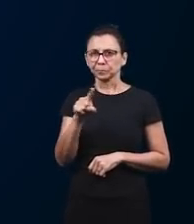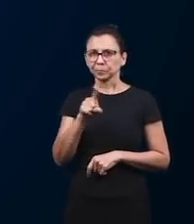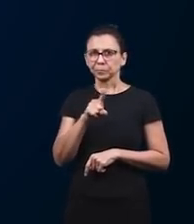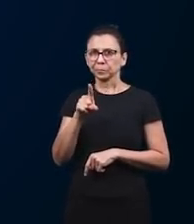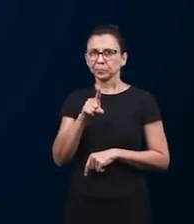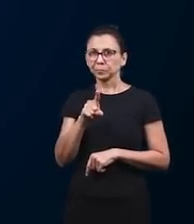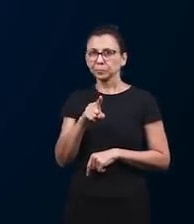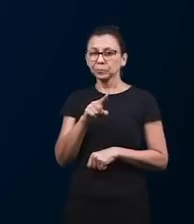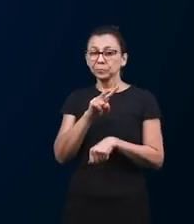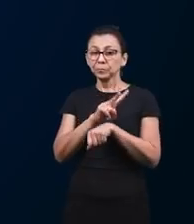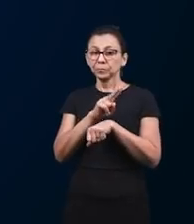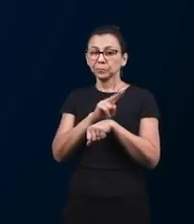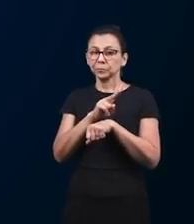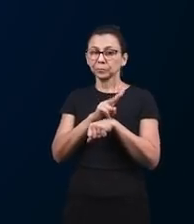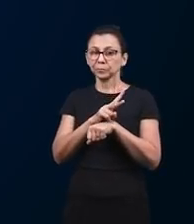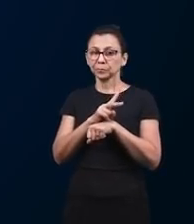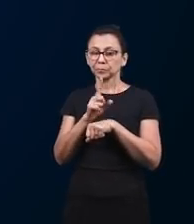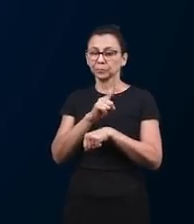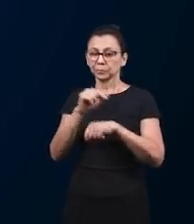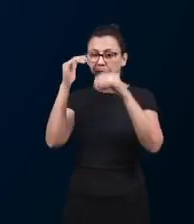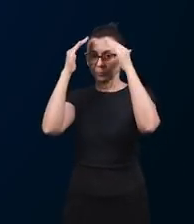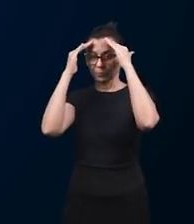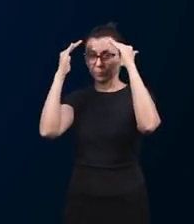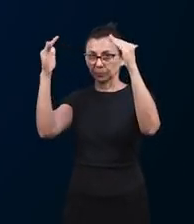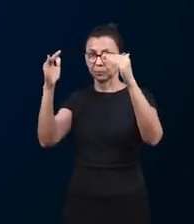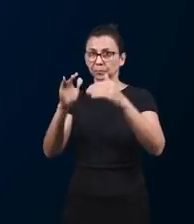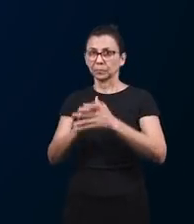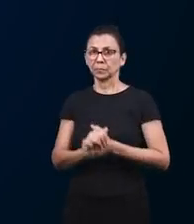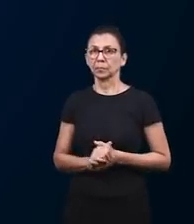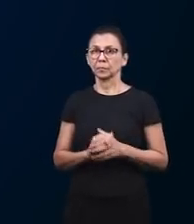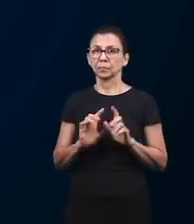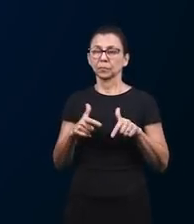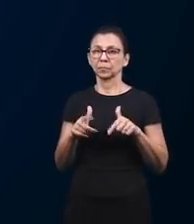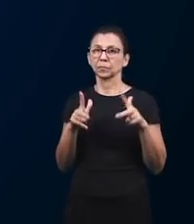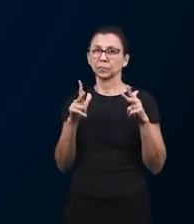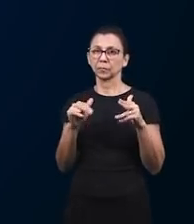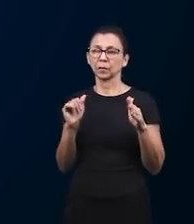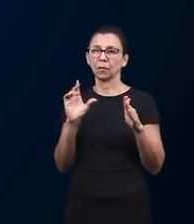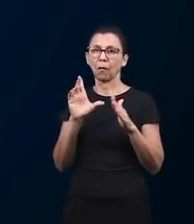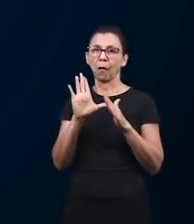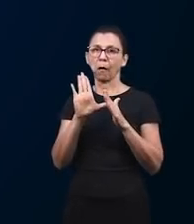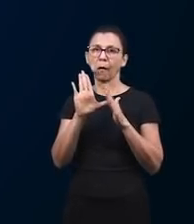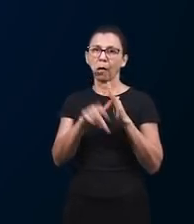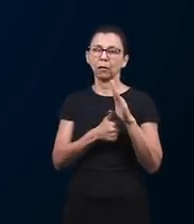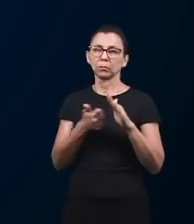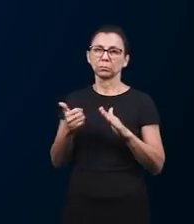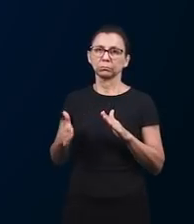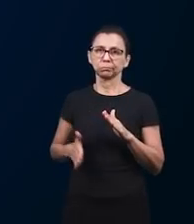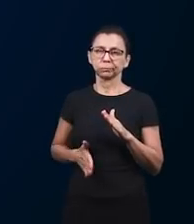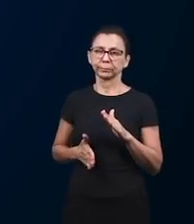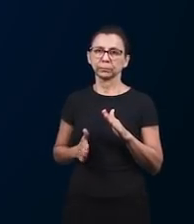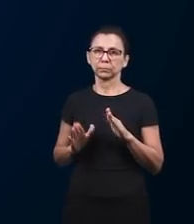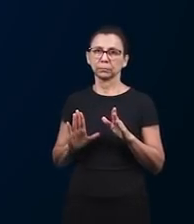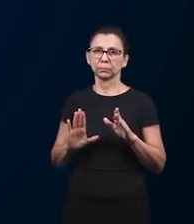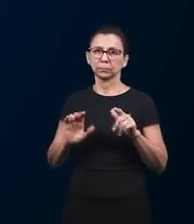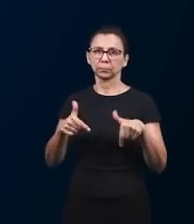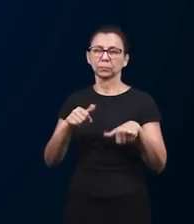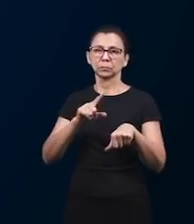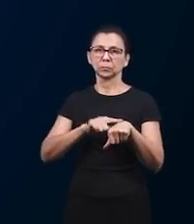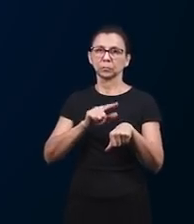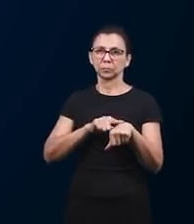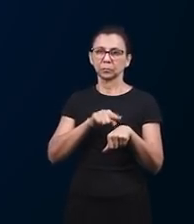guardares, vigiares, virei sobre ti como ladrão, e não saberás a que hora sobre ti virei.